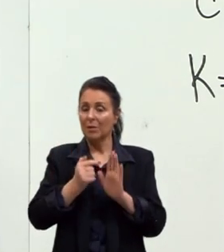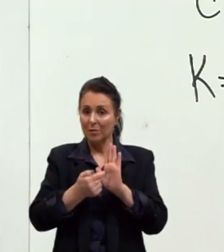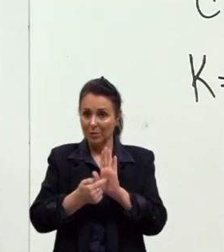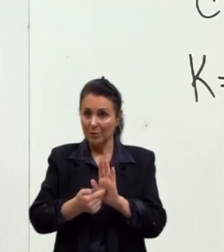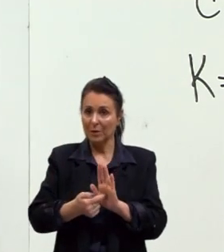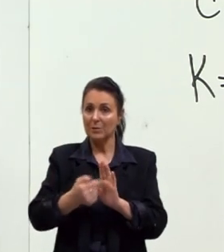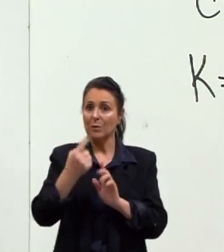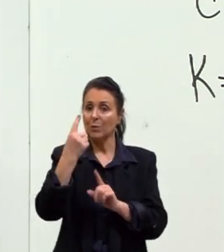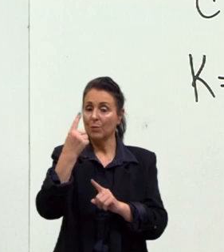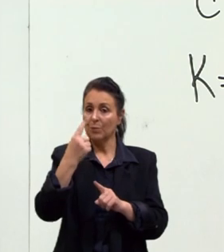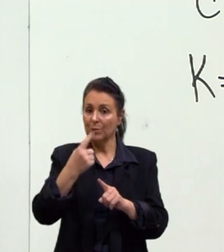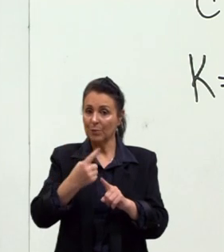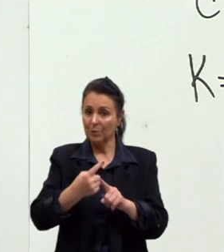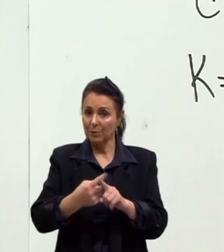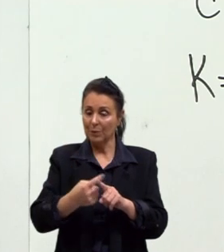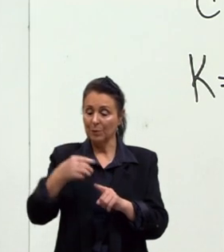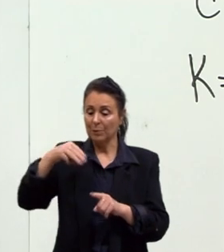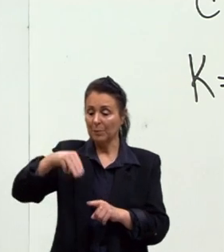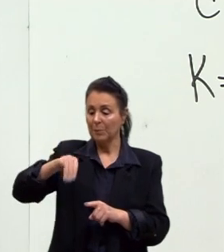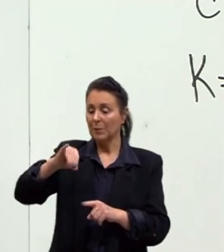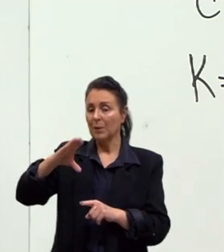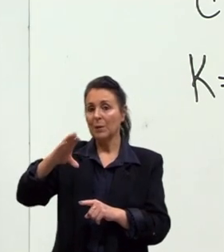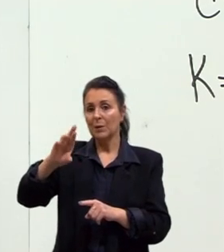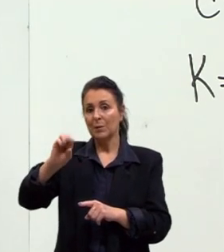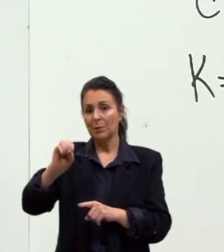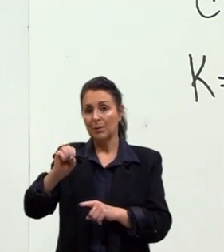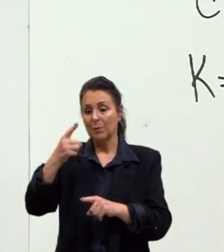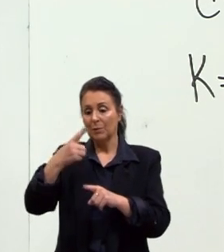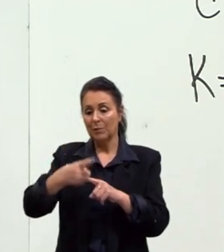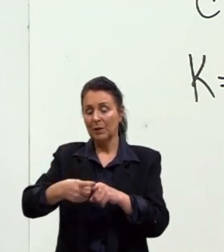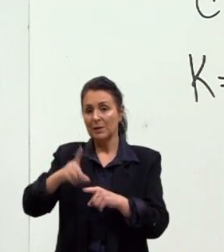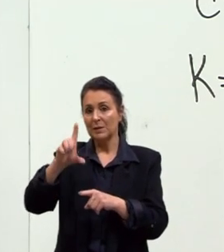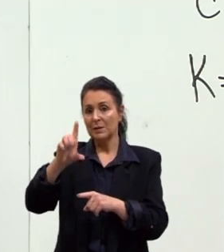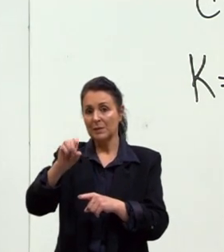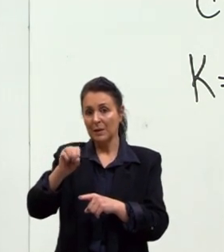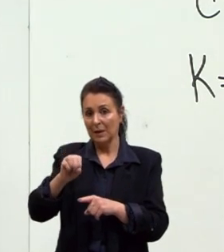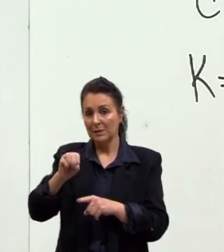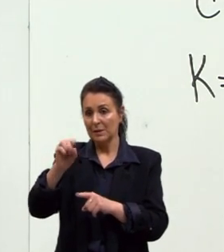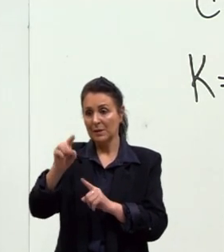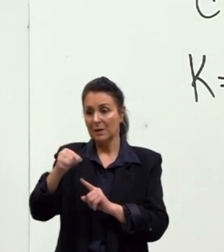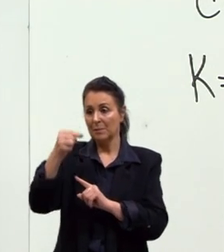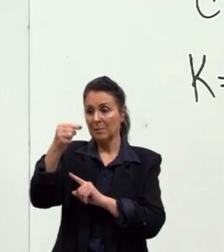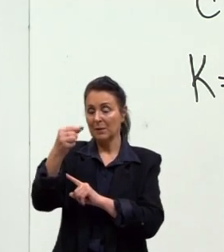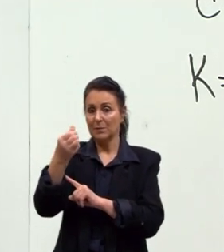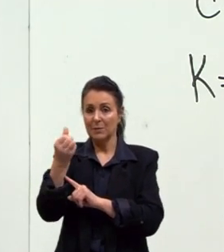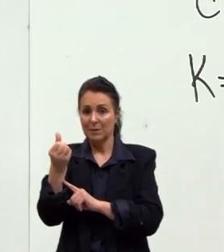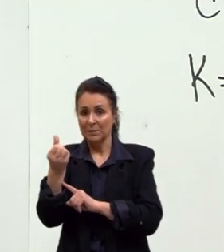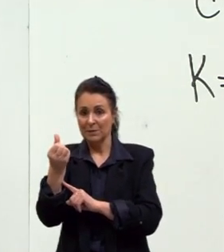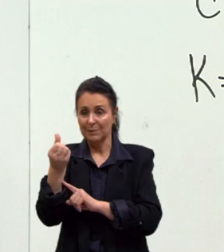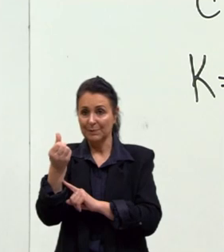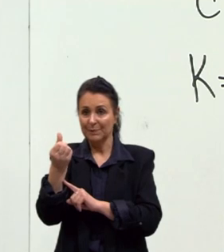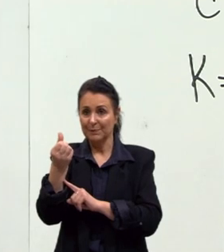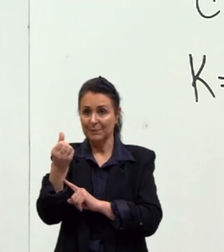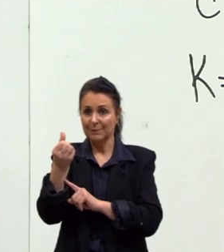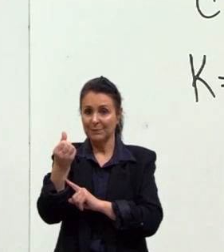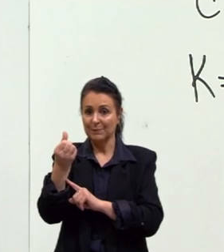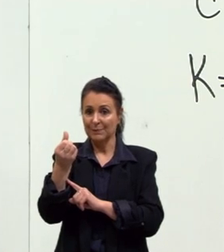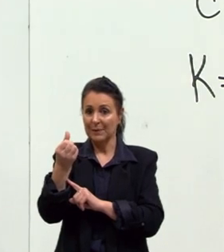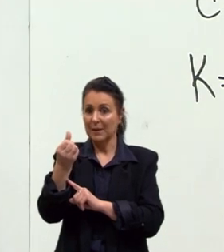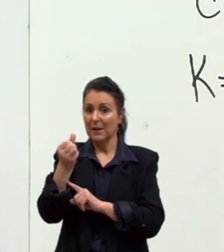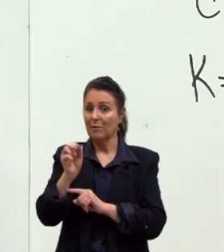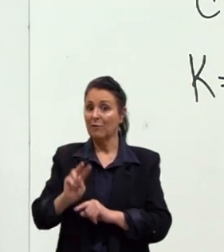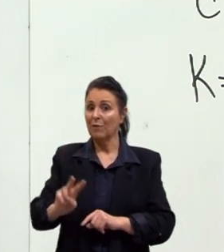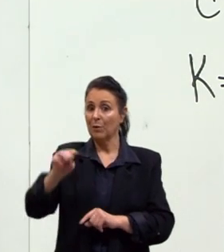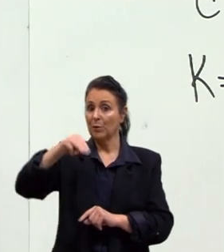gente vai ter um X micro é vezes 10 elevado a menos 6 tá Este é o valor do